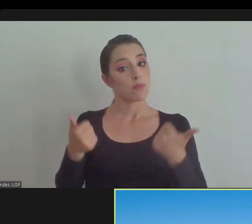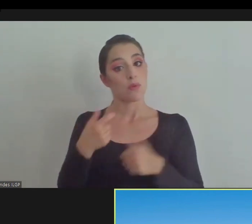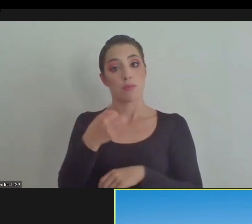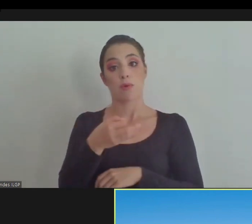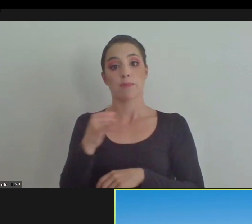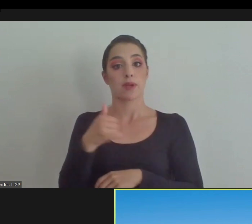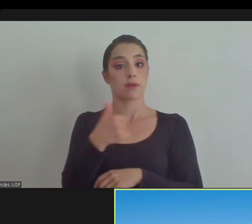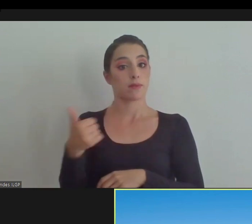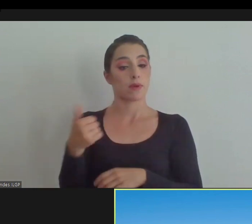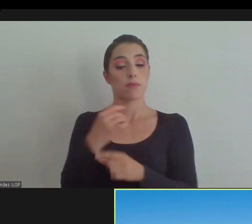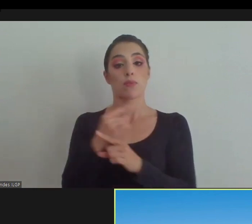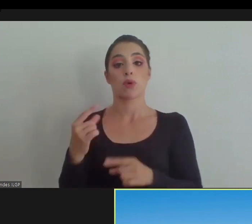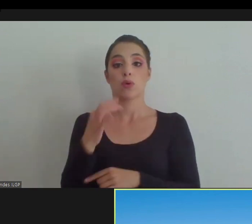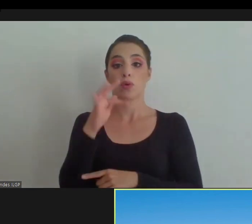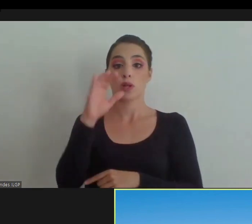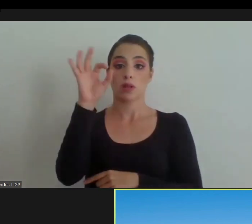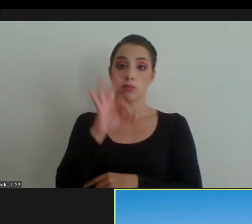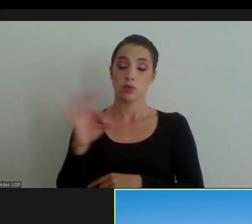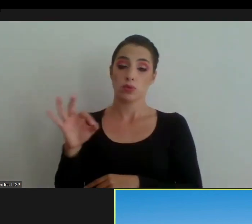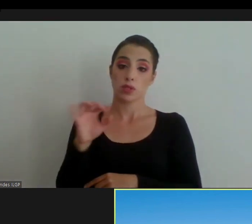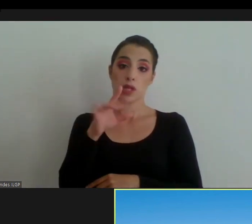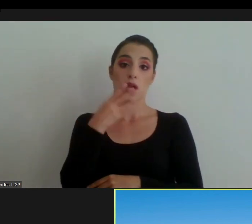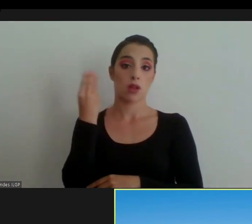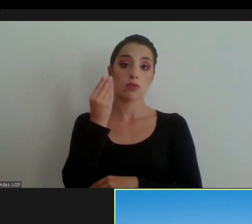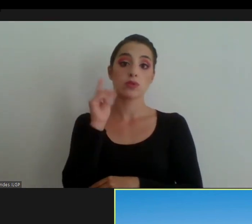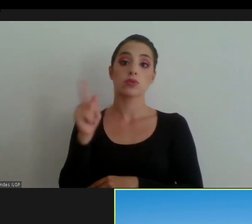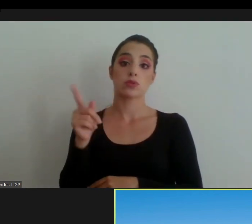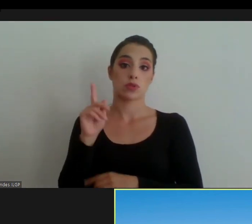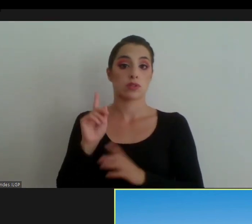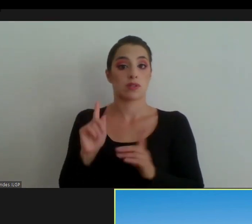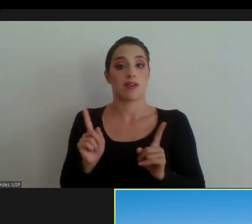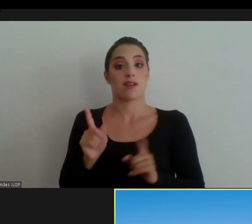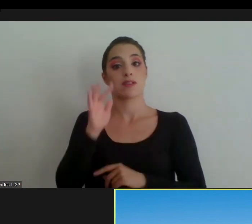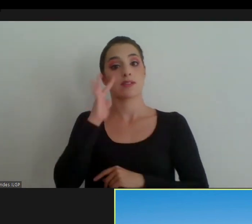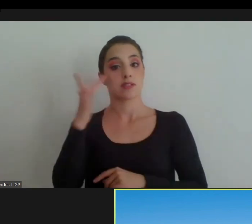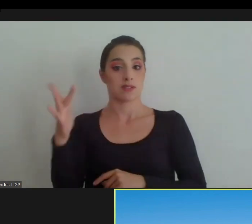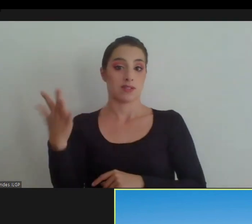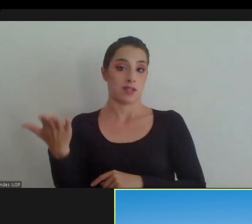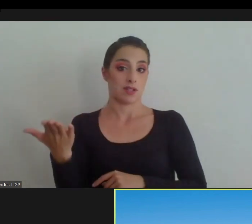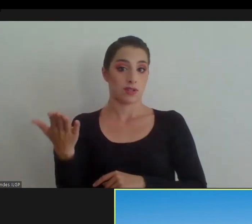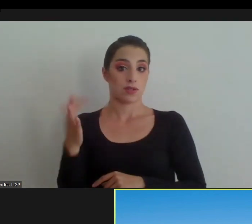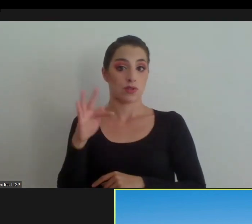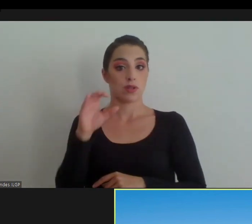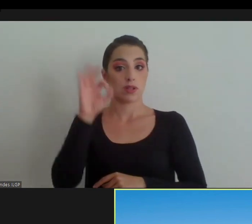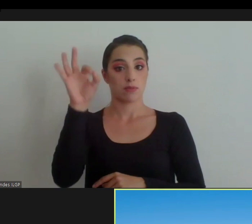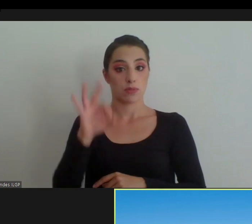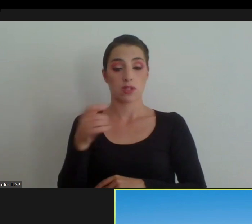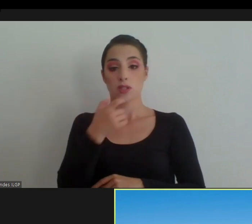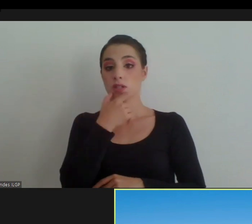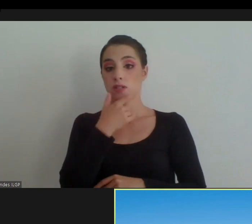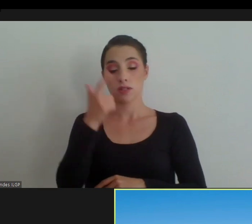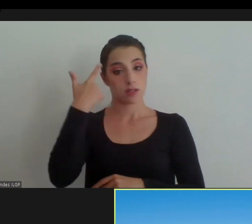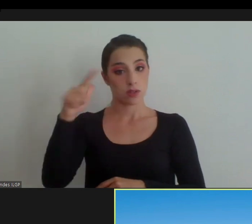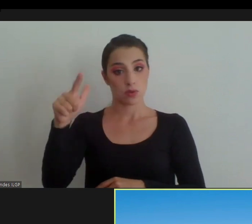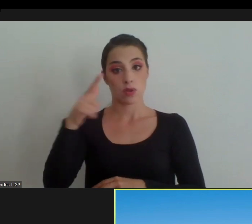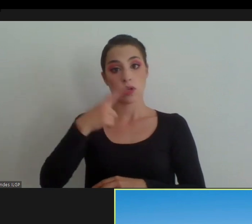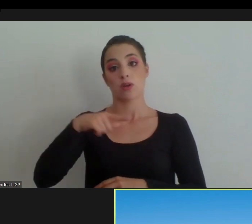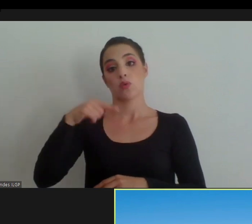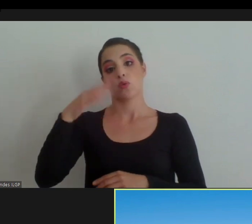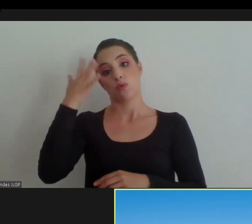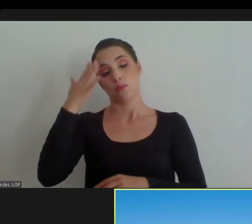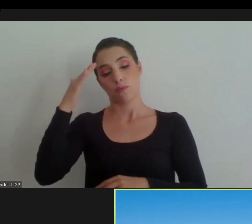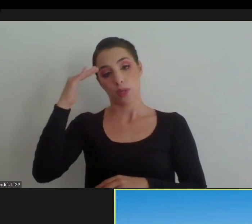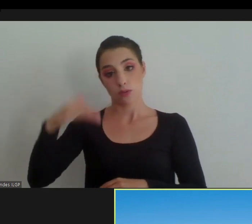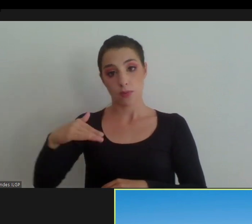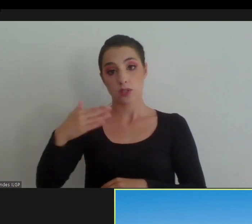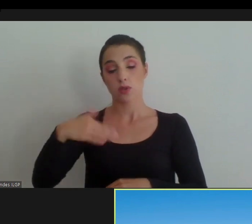cerca de 40% dos alunos da nova SBE são estrangeiros. Se formos a licenciatura, este número é mais baixo. A nível de